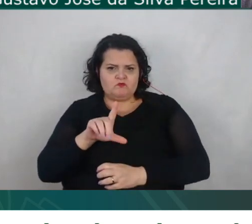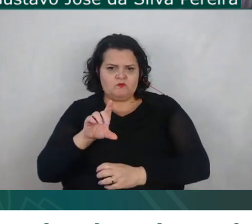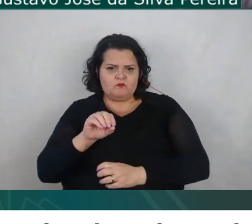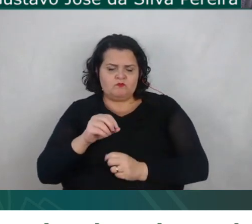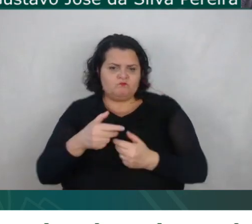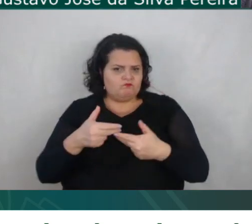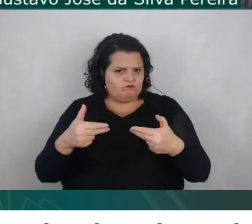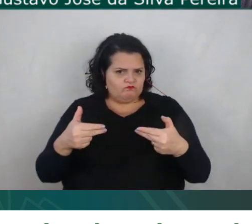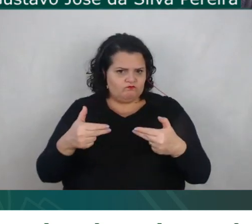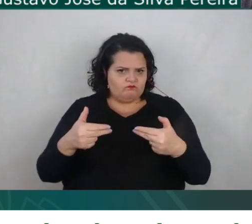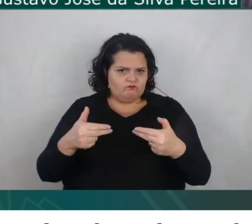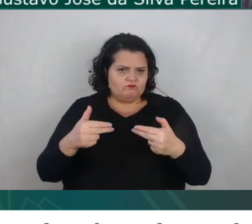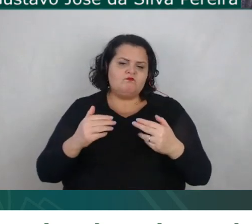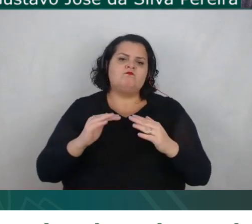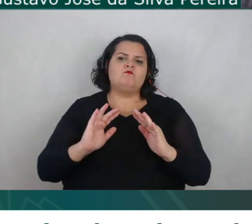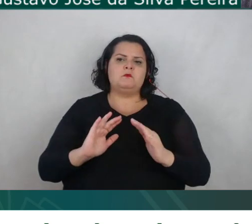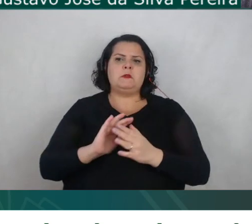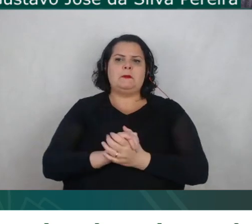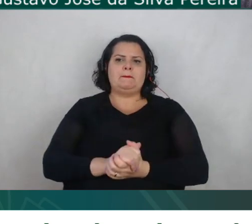Dando uma ajuda,